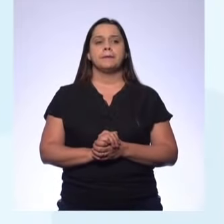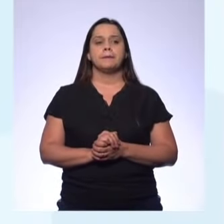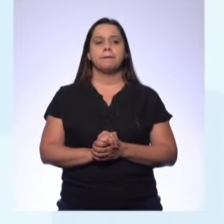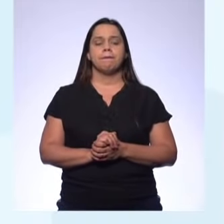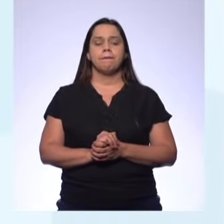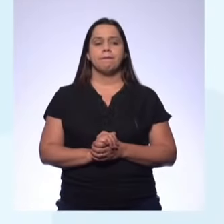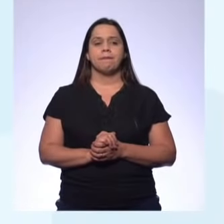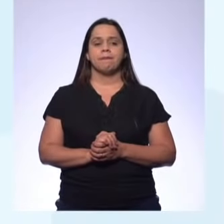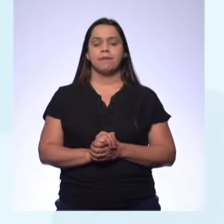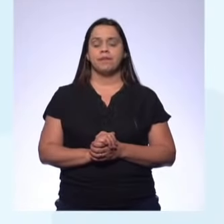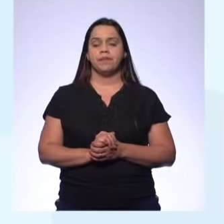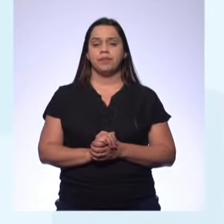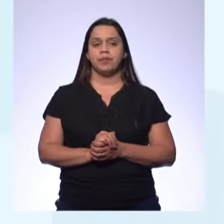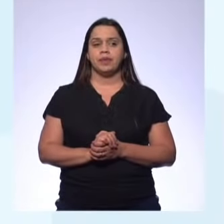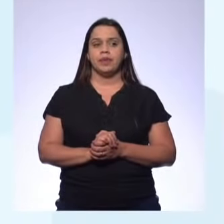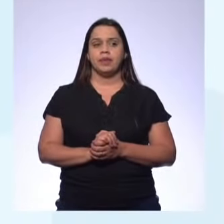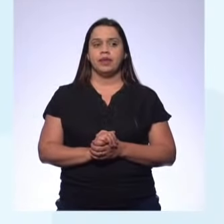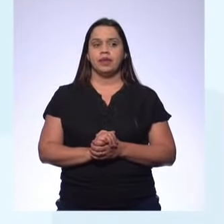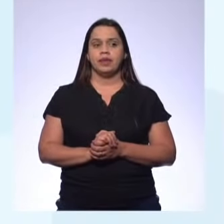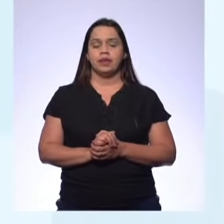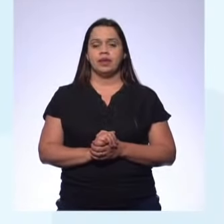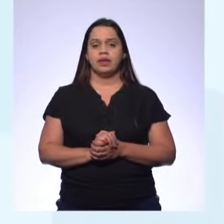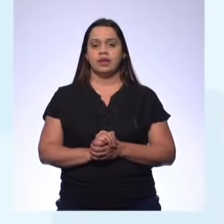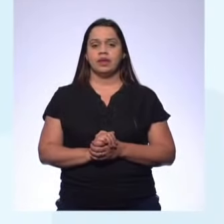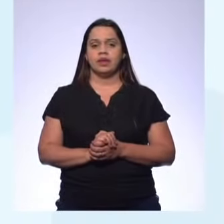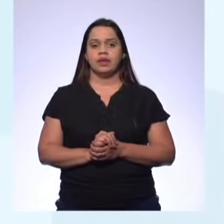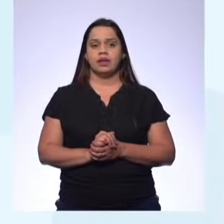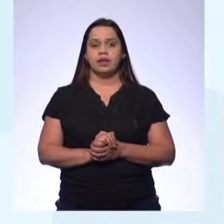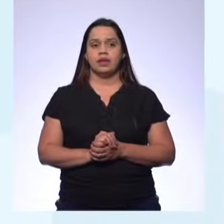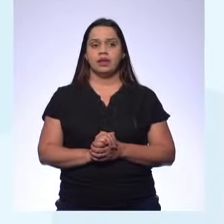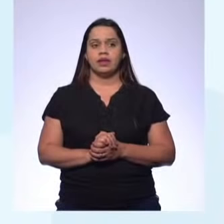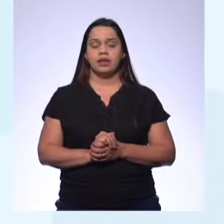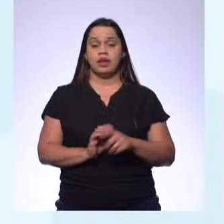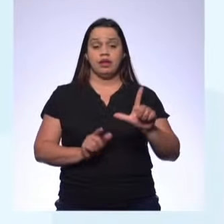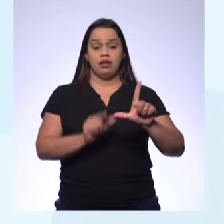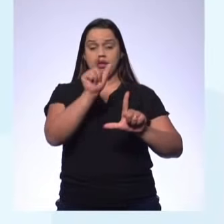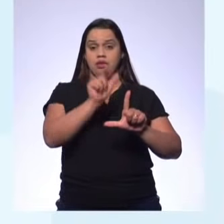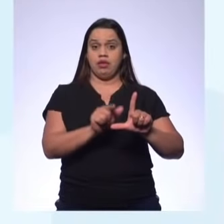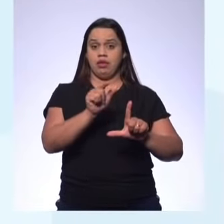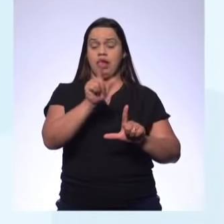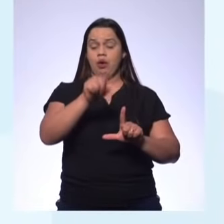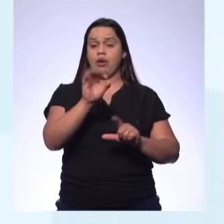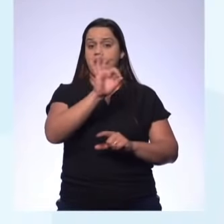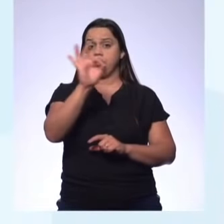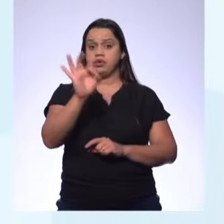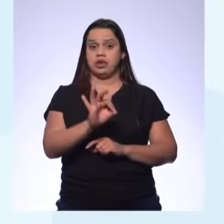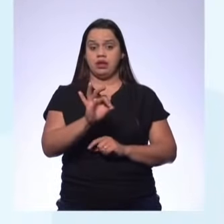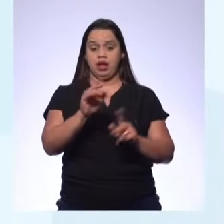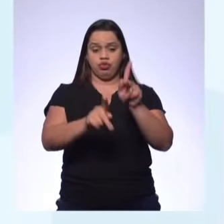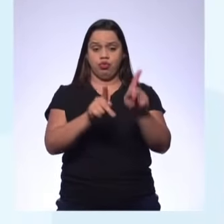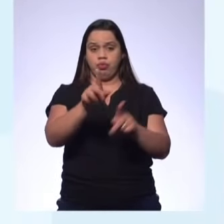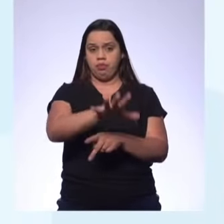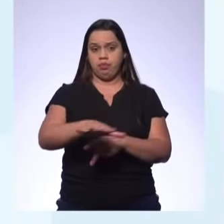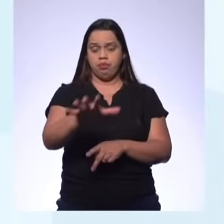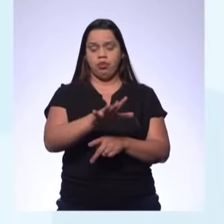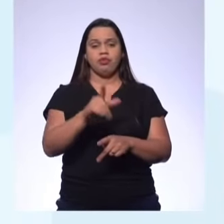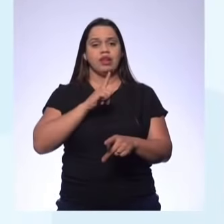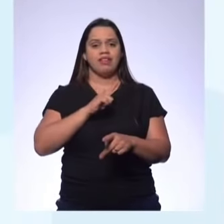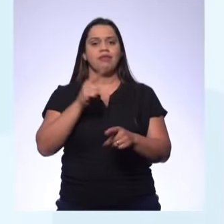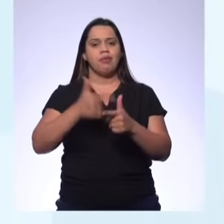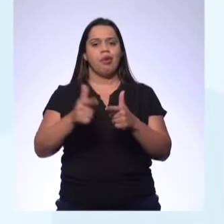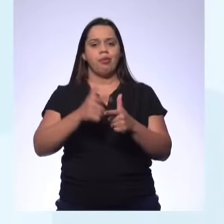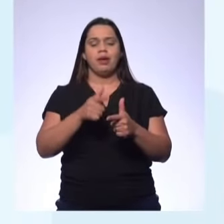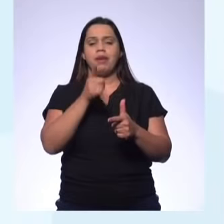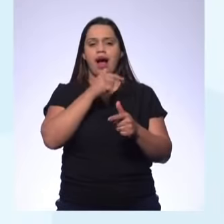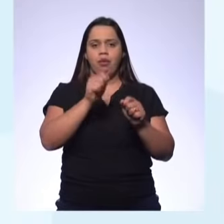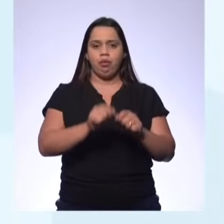floods. Então, no primeiro gráfico ali é a porcentagem de comunidades afetadas pelas inundações. A